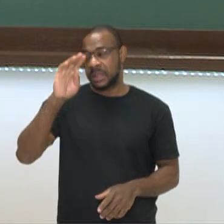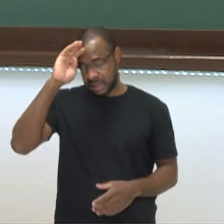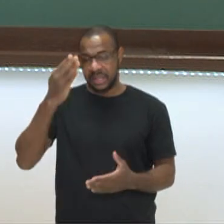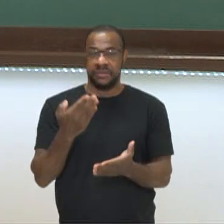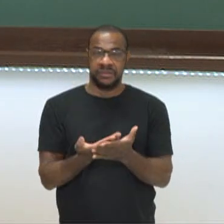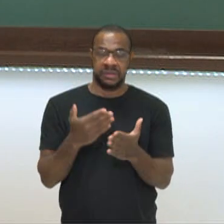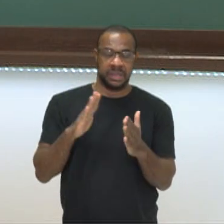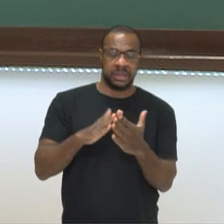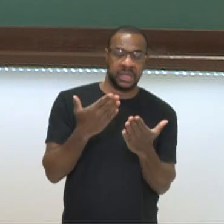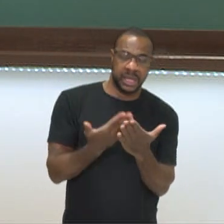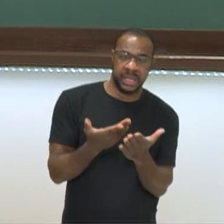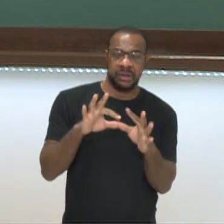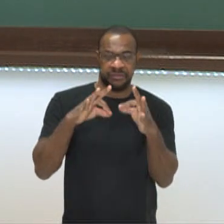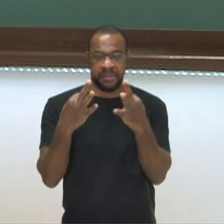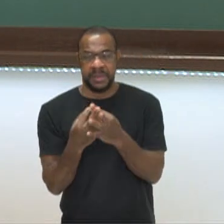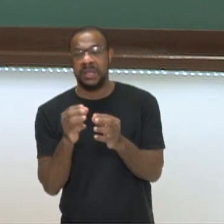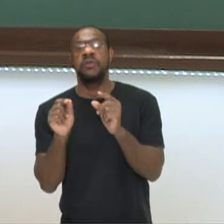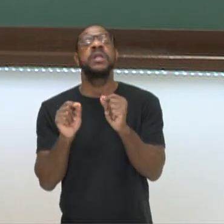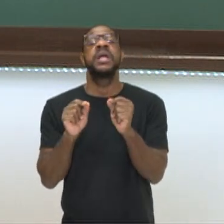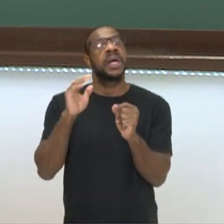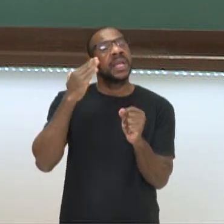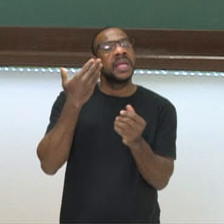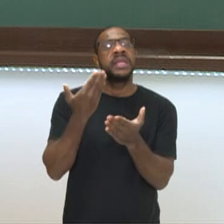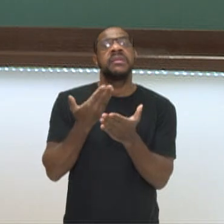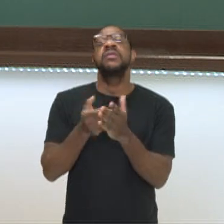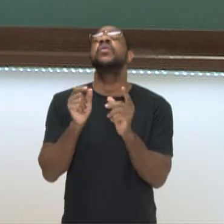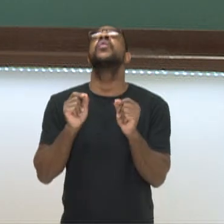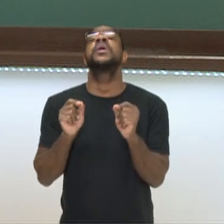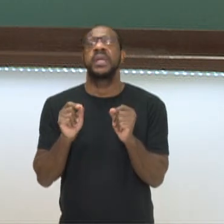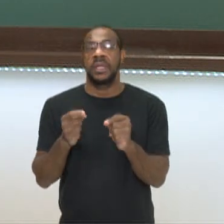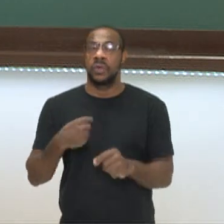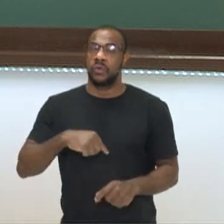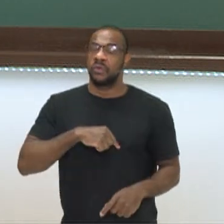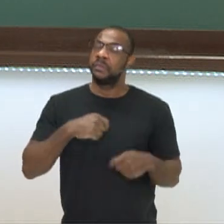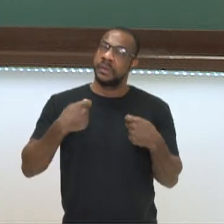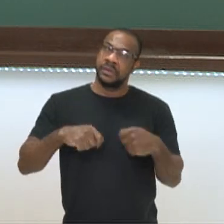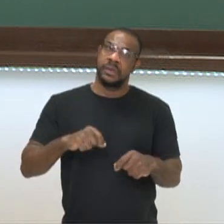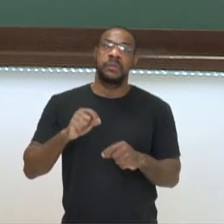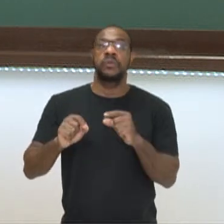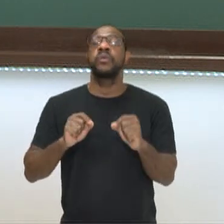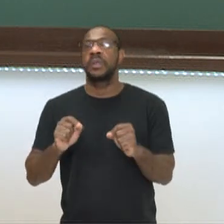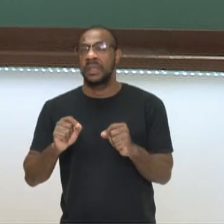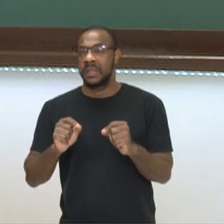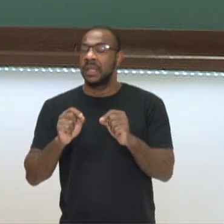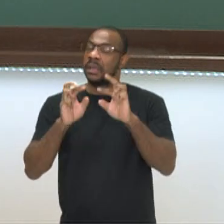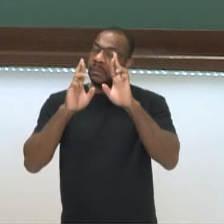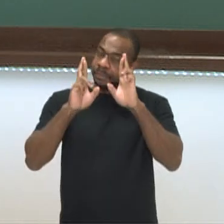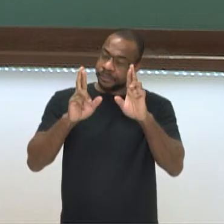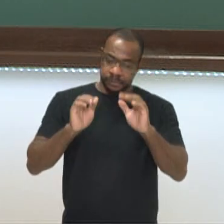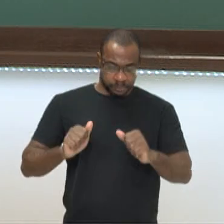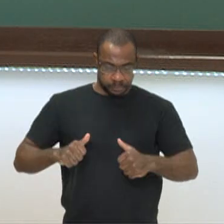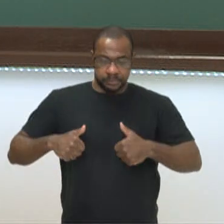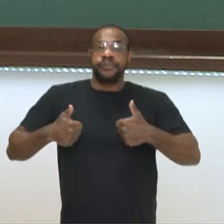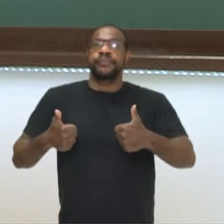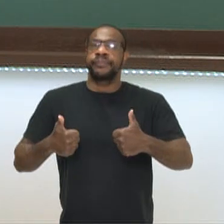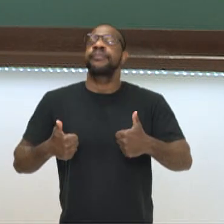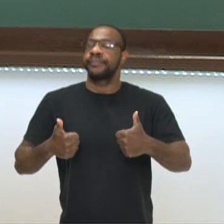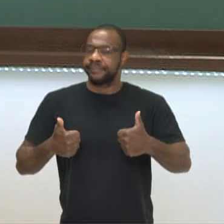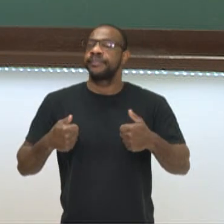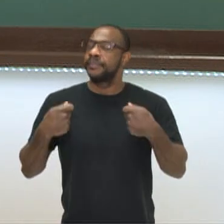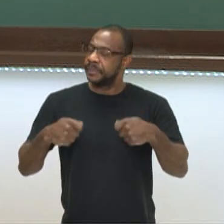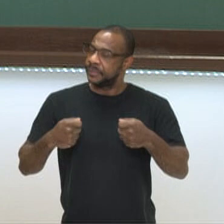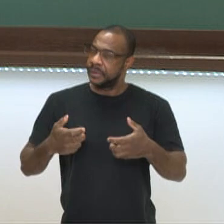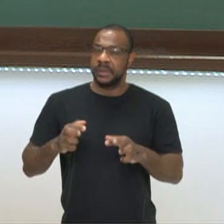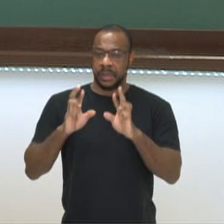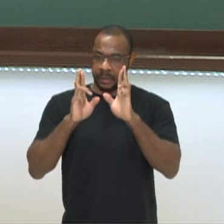sua casa, na sua família, porque todos temos que conhecer e assim chegamos ao respeito, superamos a intolerância, o